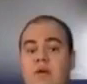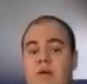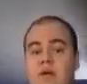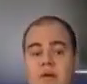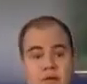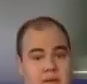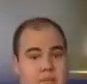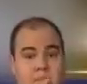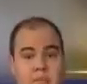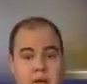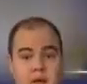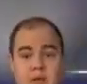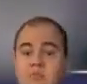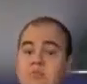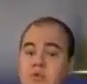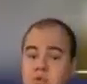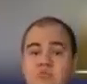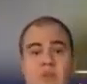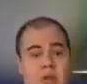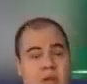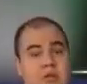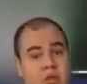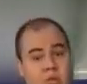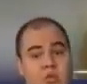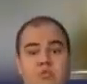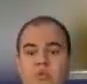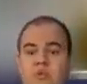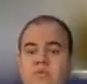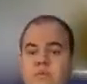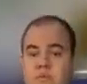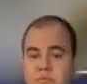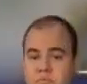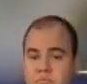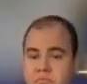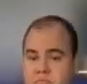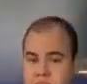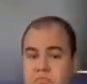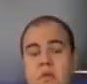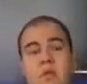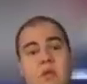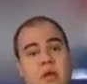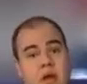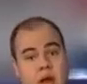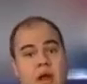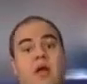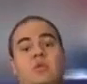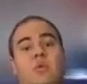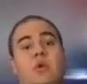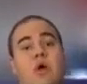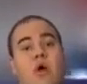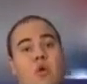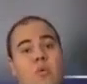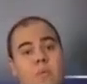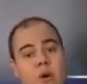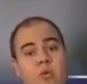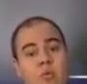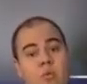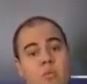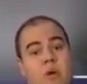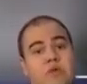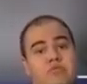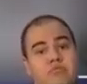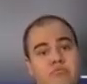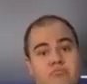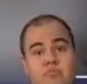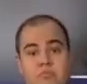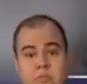março, seguindo uma lei estadual de 1969, criada para acompanhar o início do mandato do